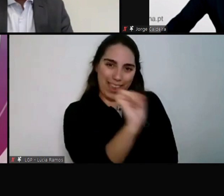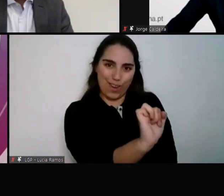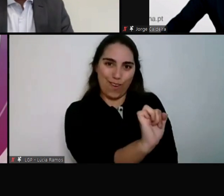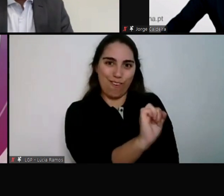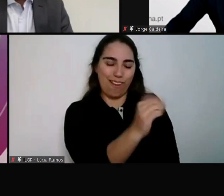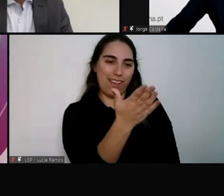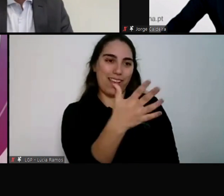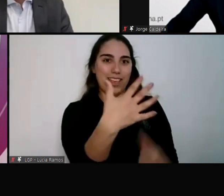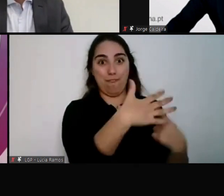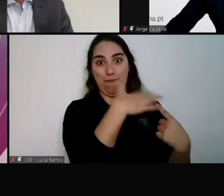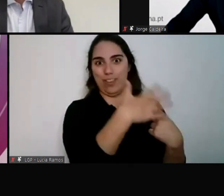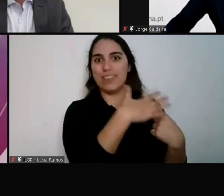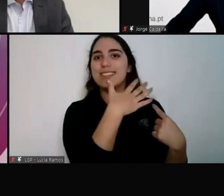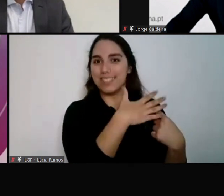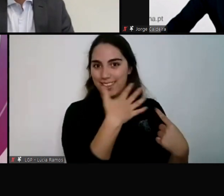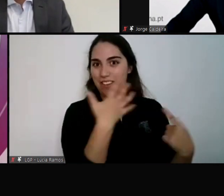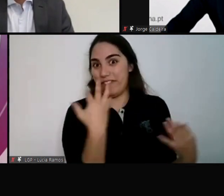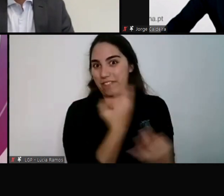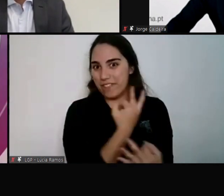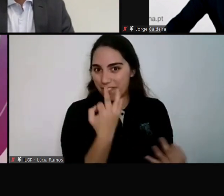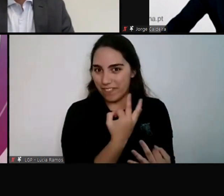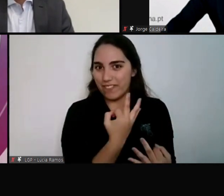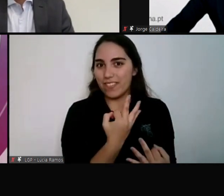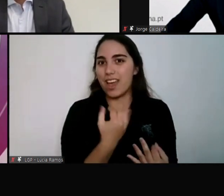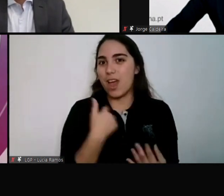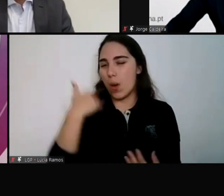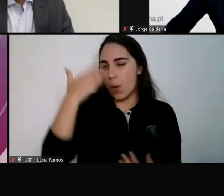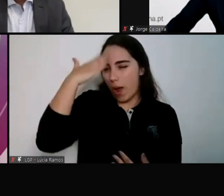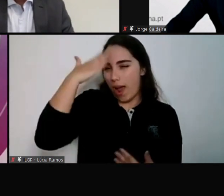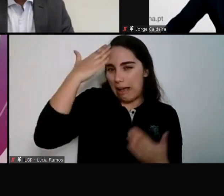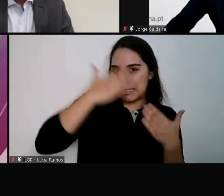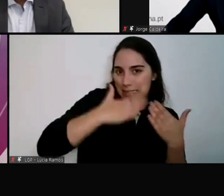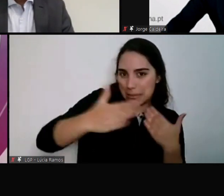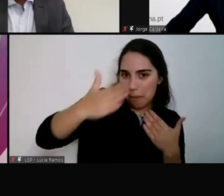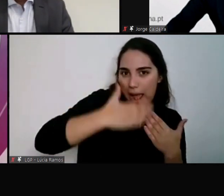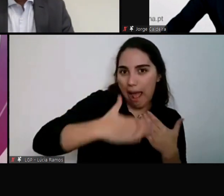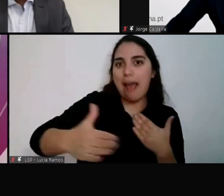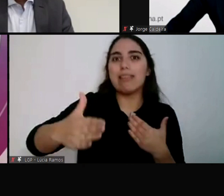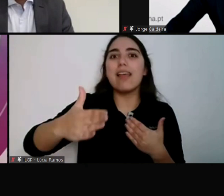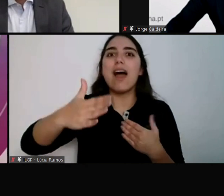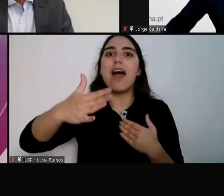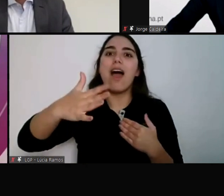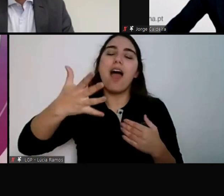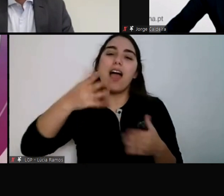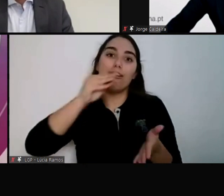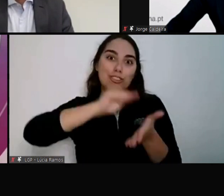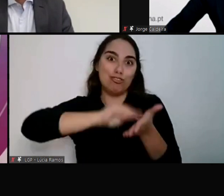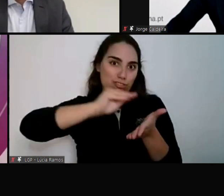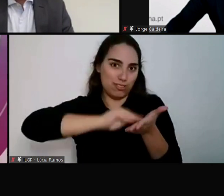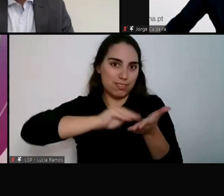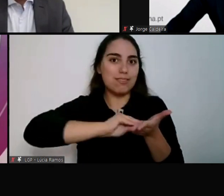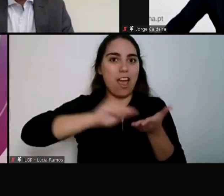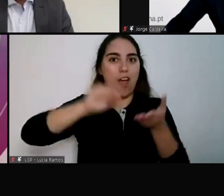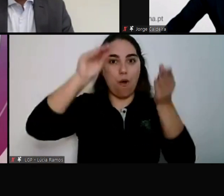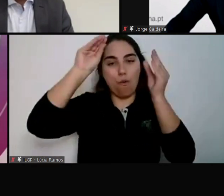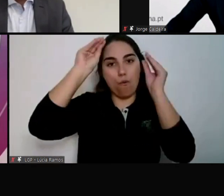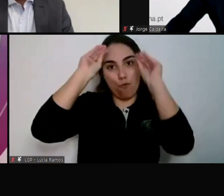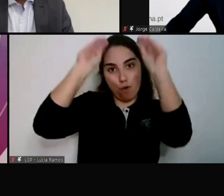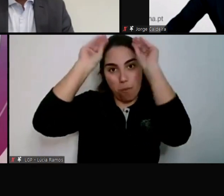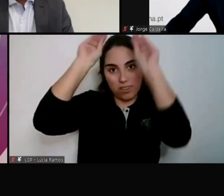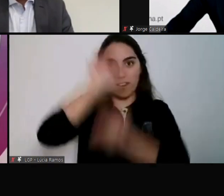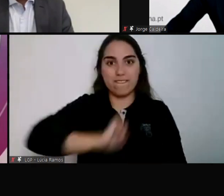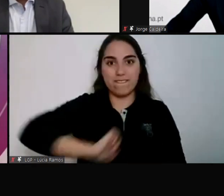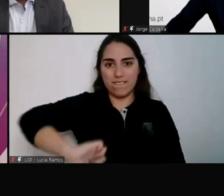e eu antecipo que nas próximas semanas o número de inscrições nas nossas formações irá